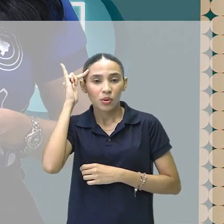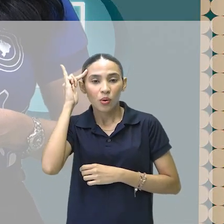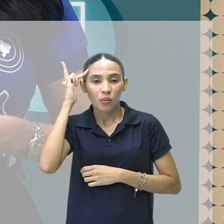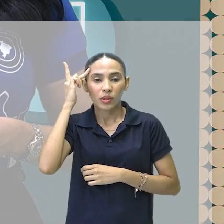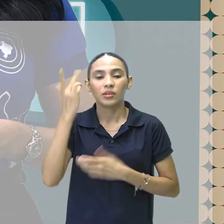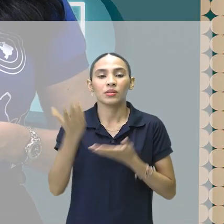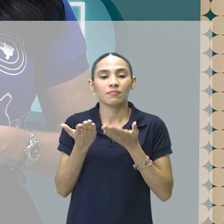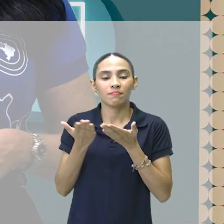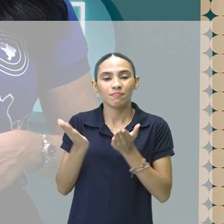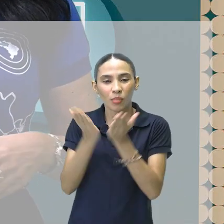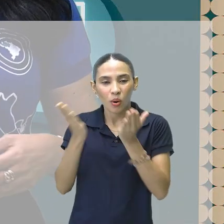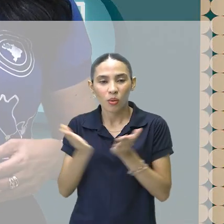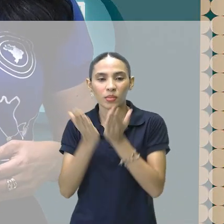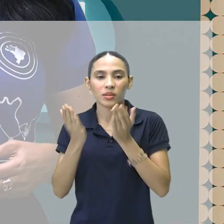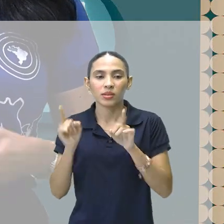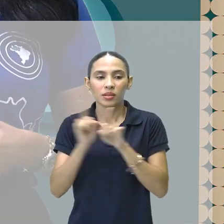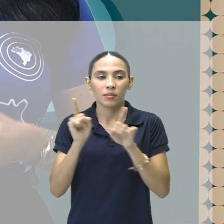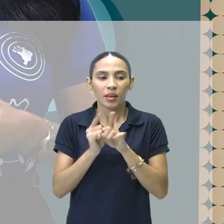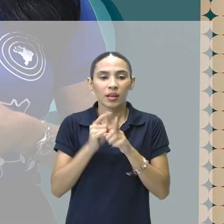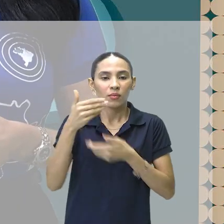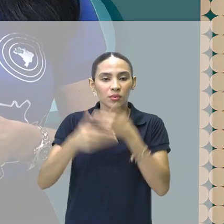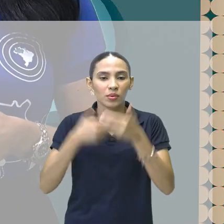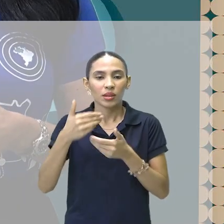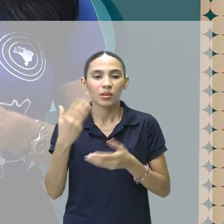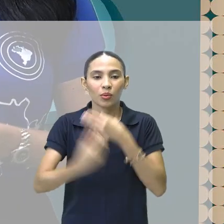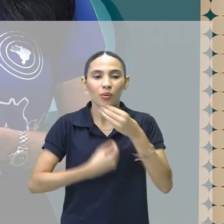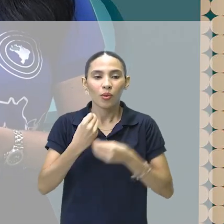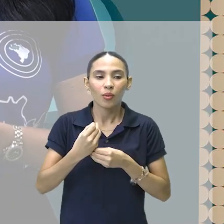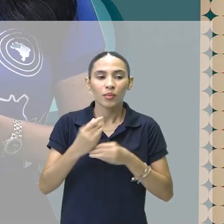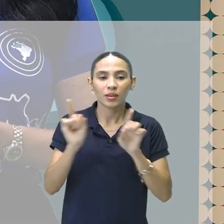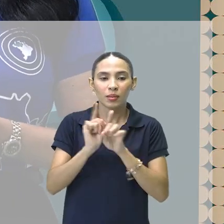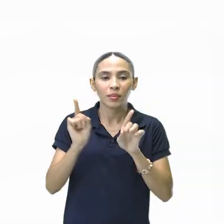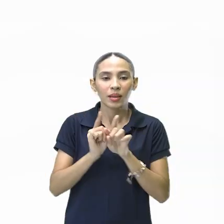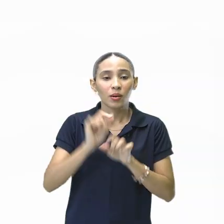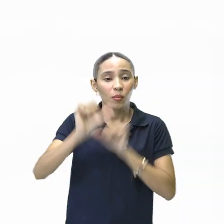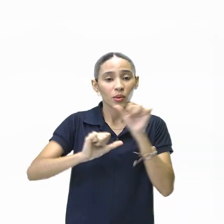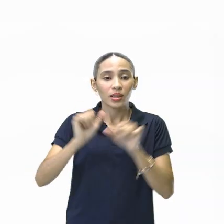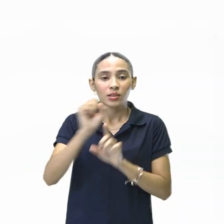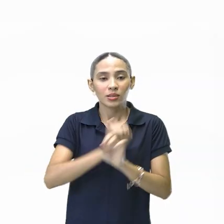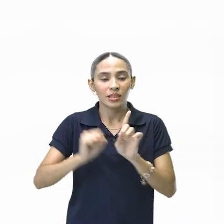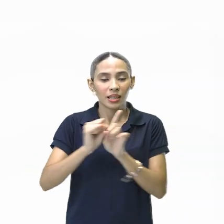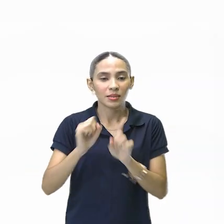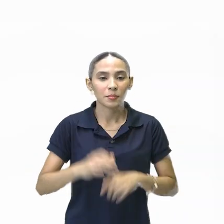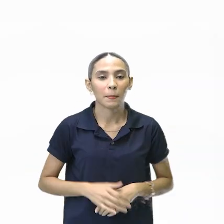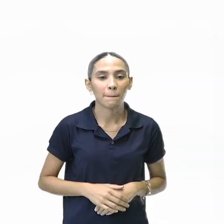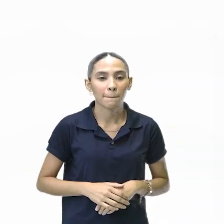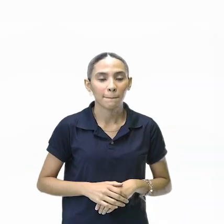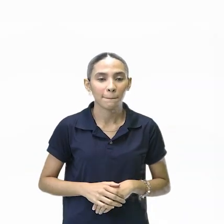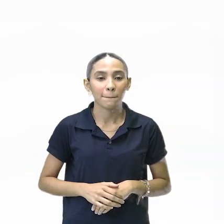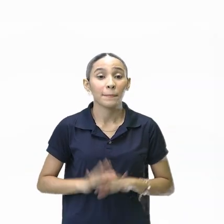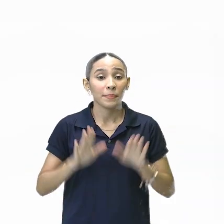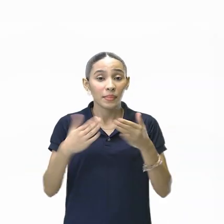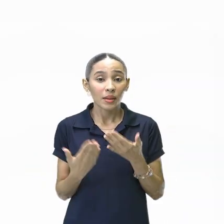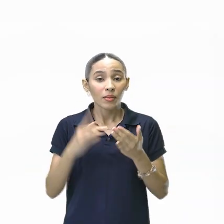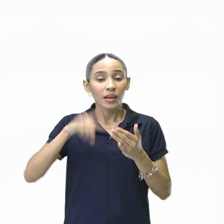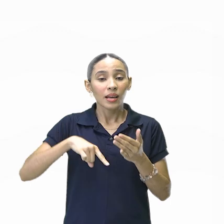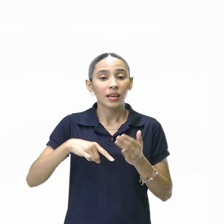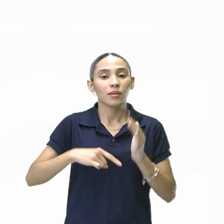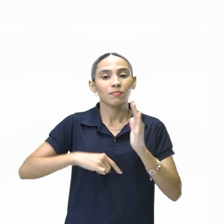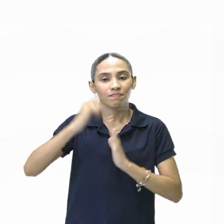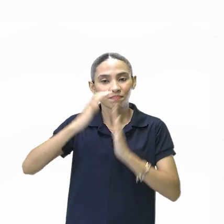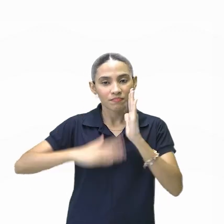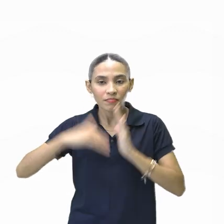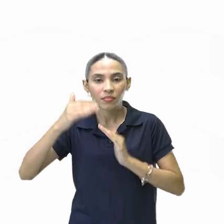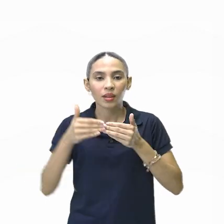populações marginalizadas, funcionando como um apelo por mudanças sociais. Essas obras são ótimos pontos